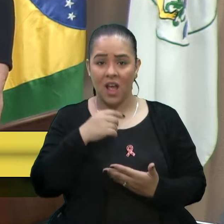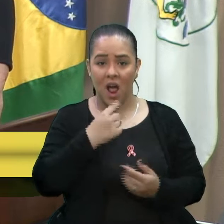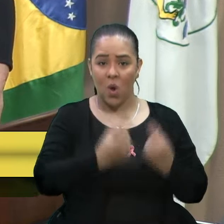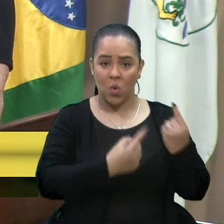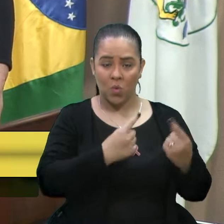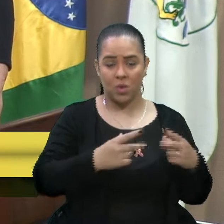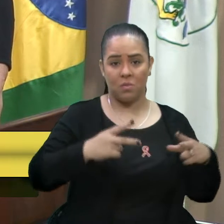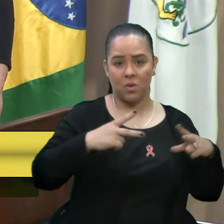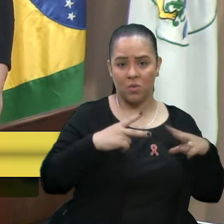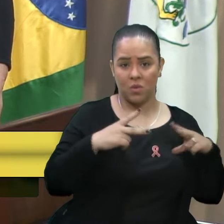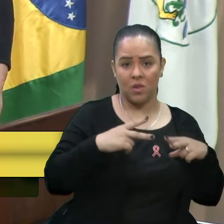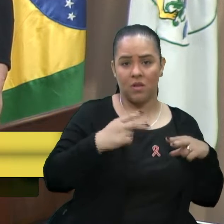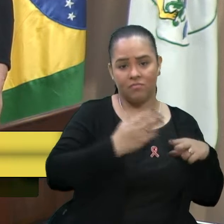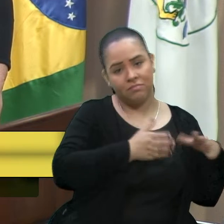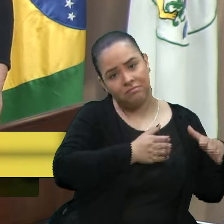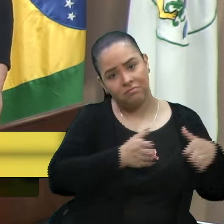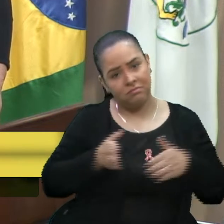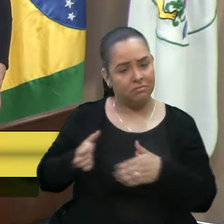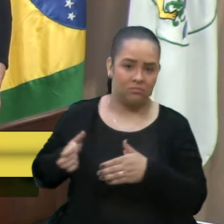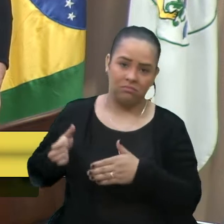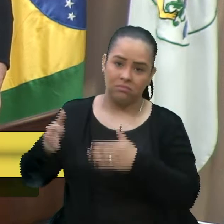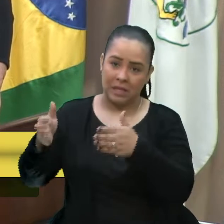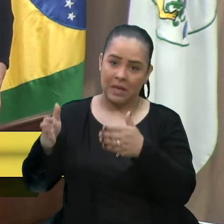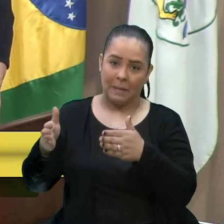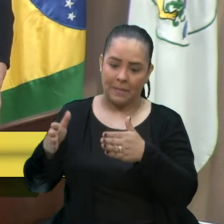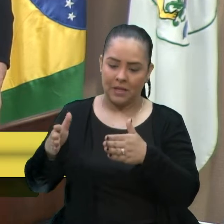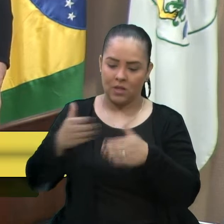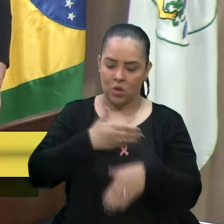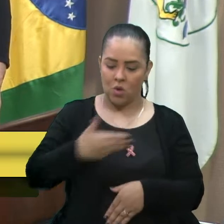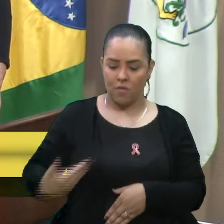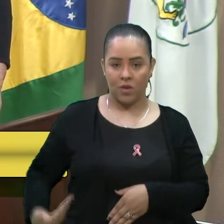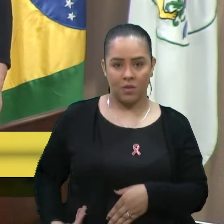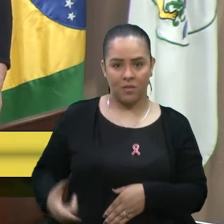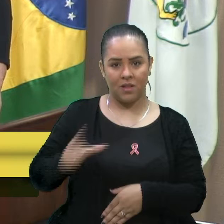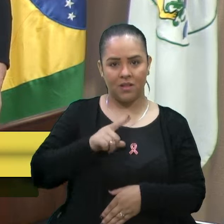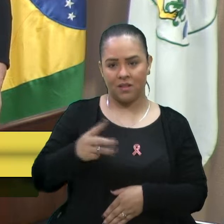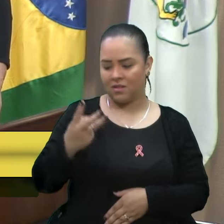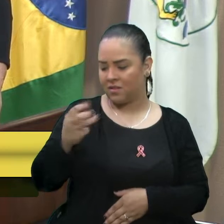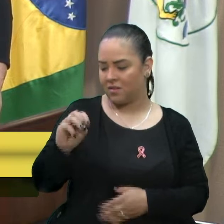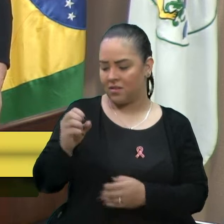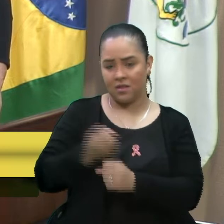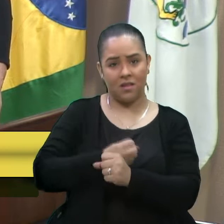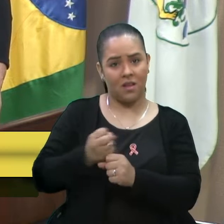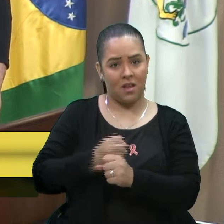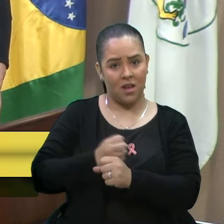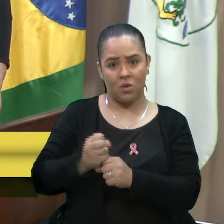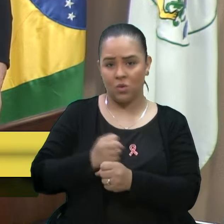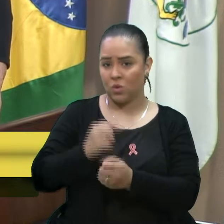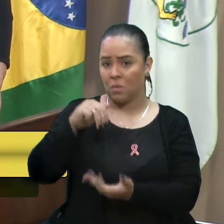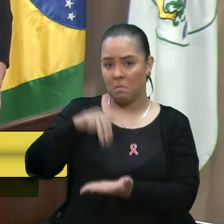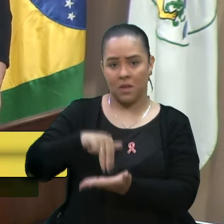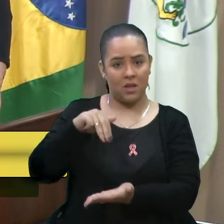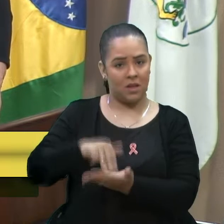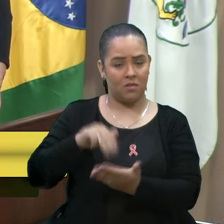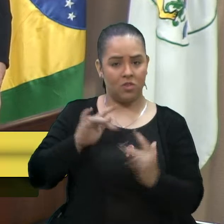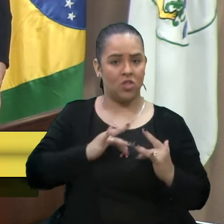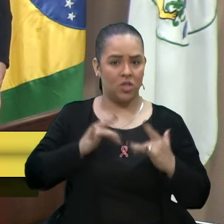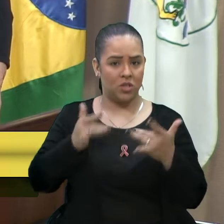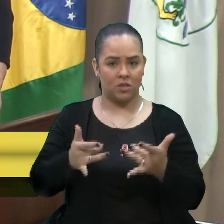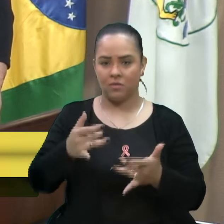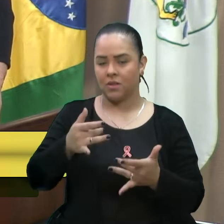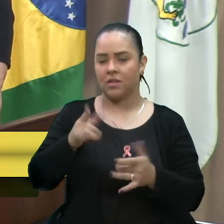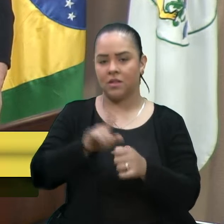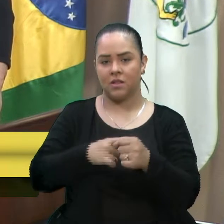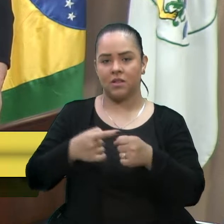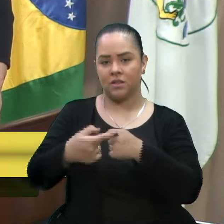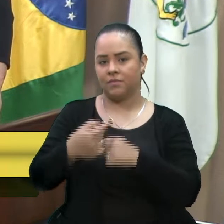pelo setor público, para dedicarem no mínimo 30 anos para a cidade de